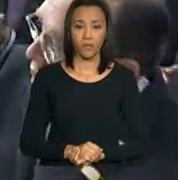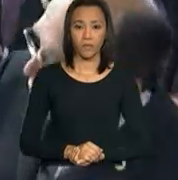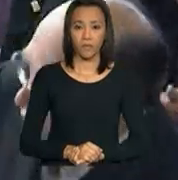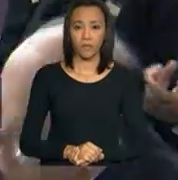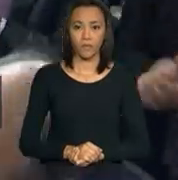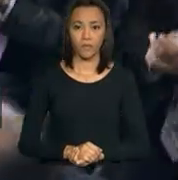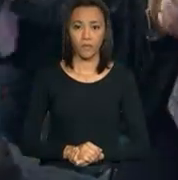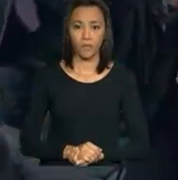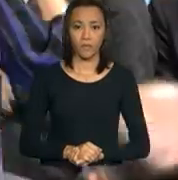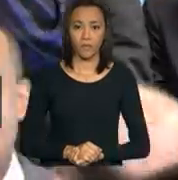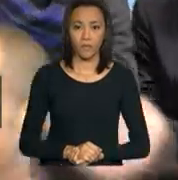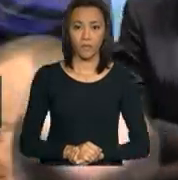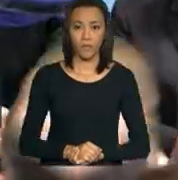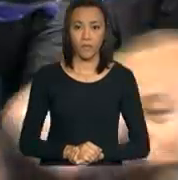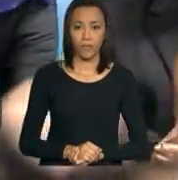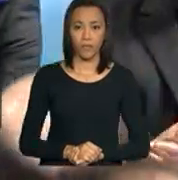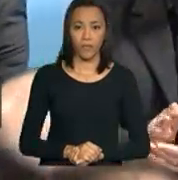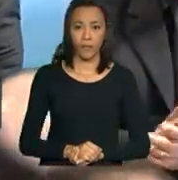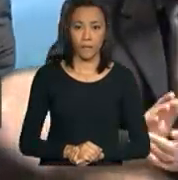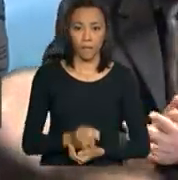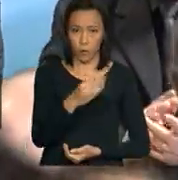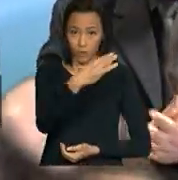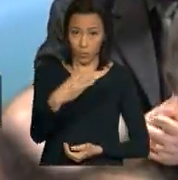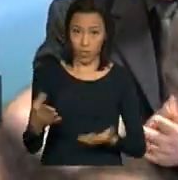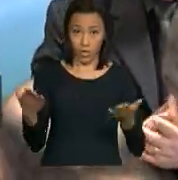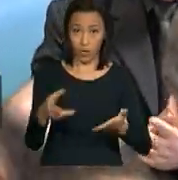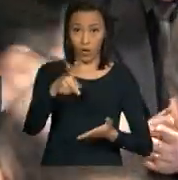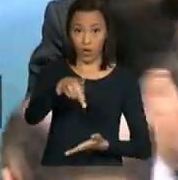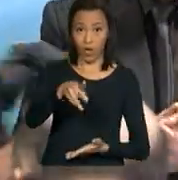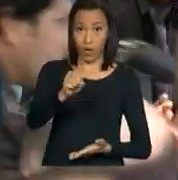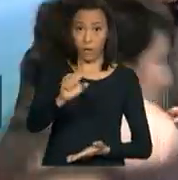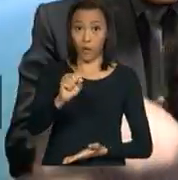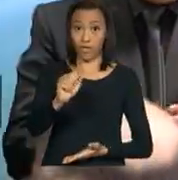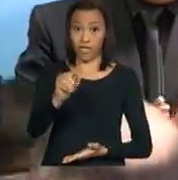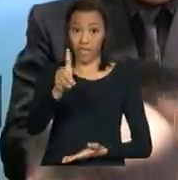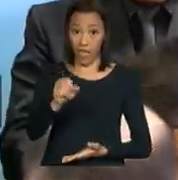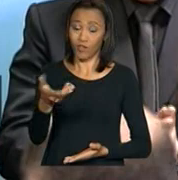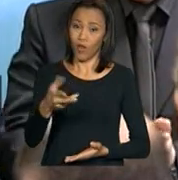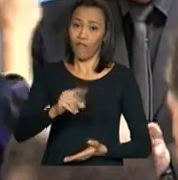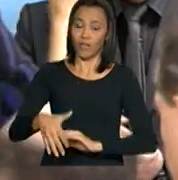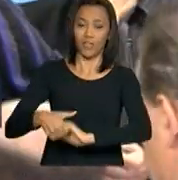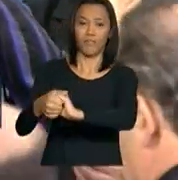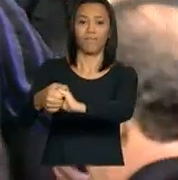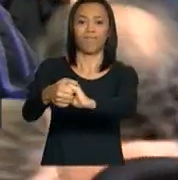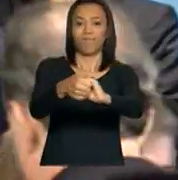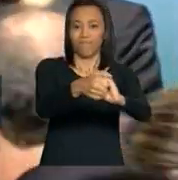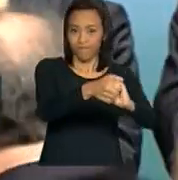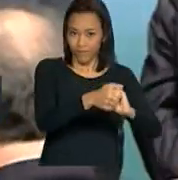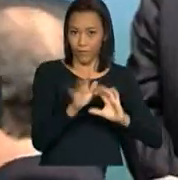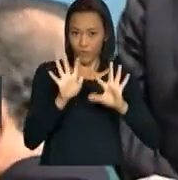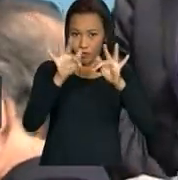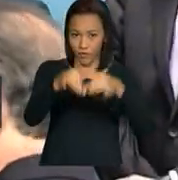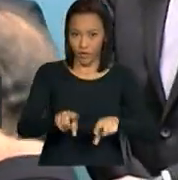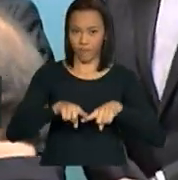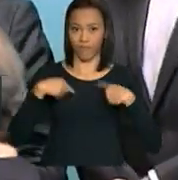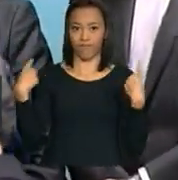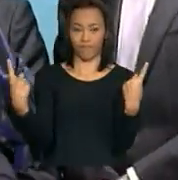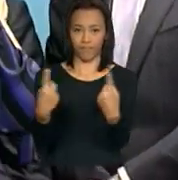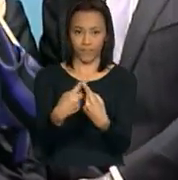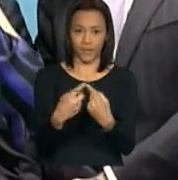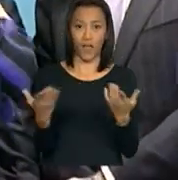sorte os senhores ministros empossados receberão os cumprimentos dos Presentes ao final desta cerimônia